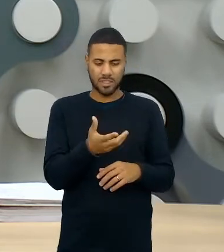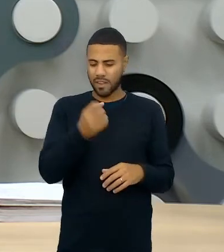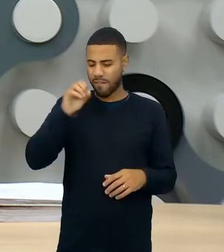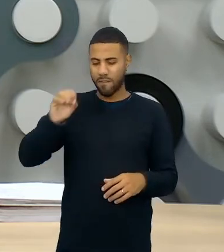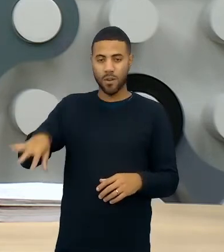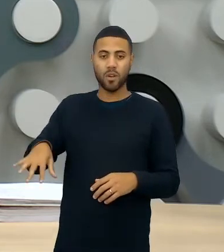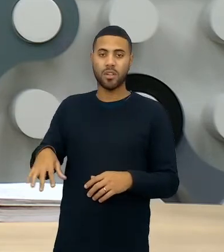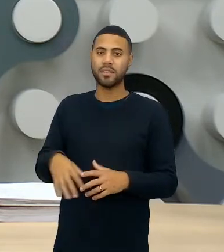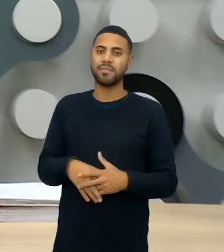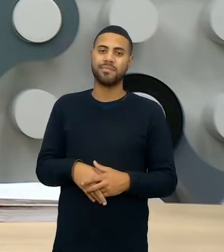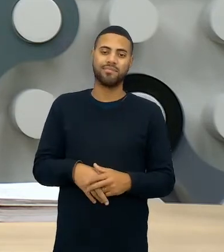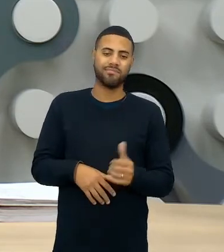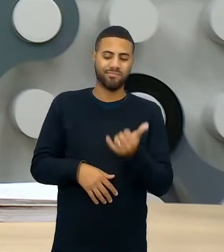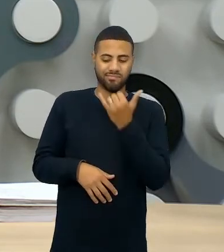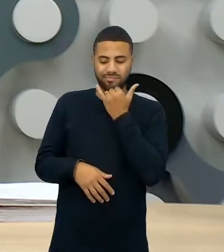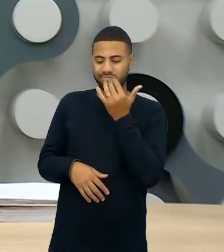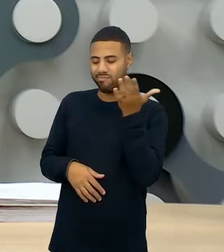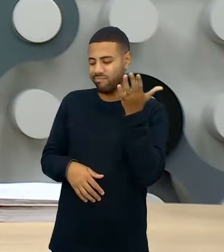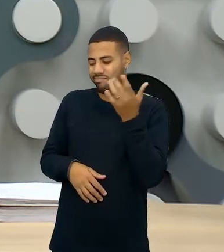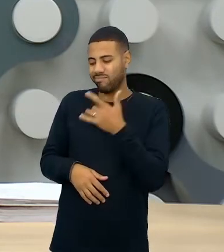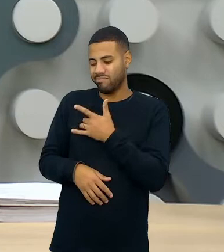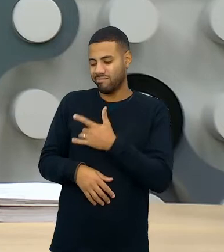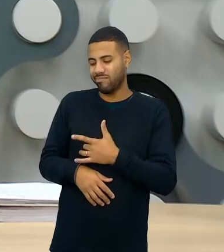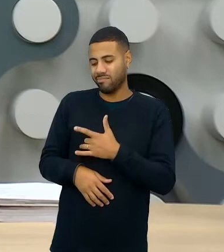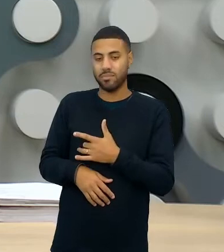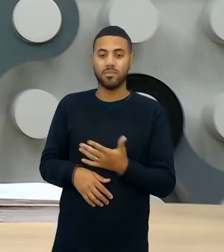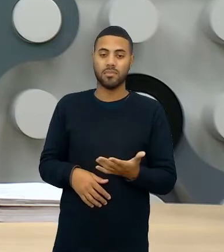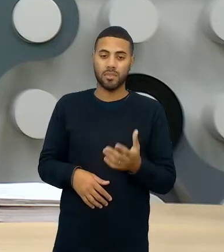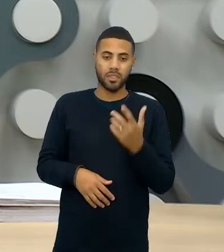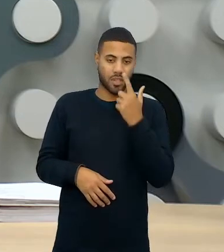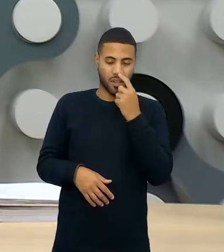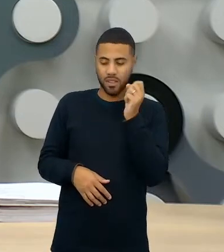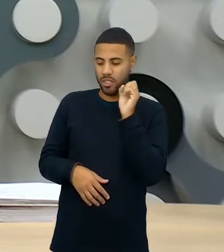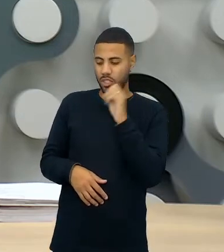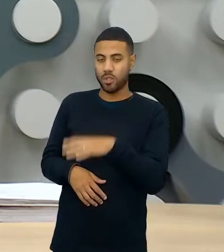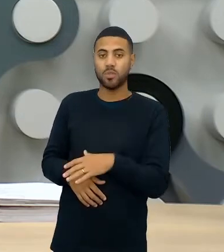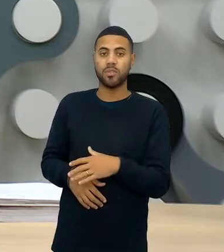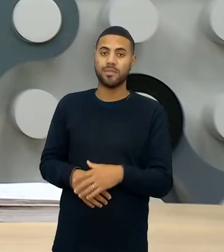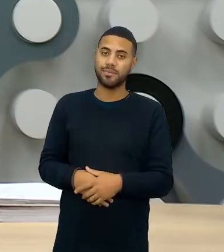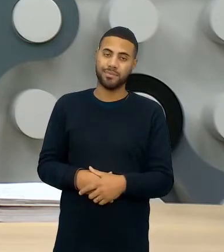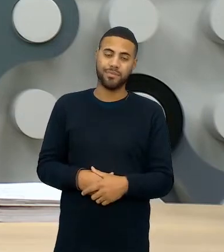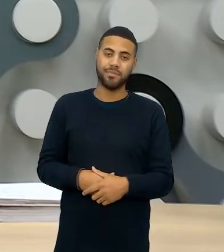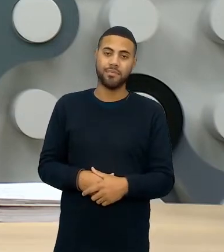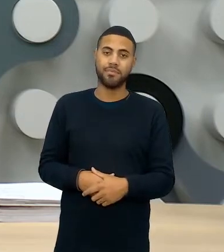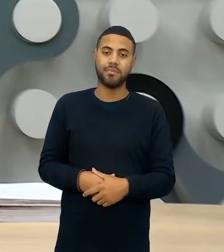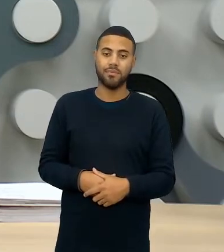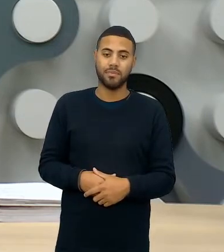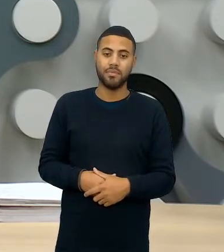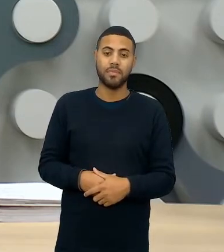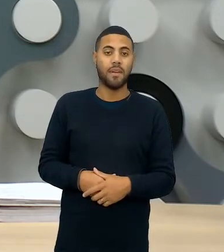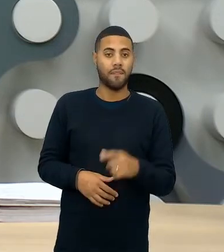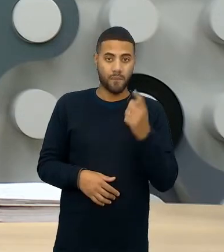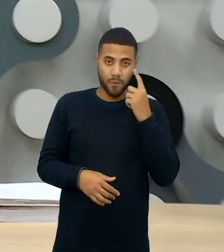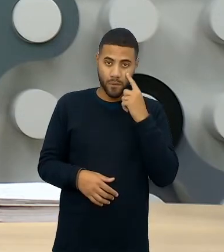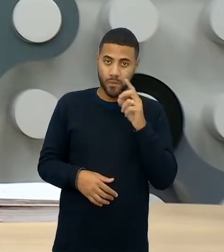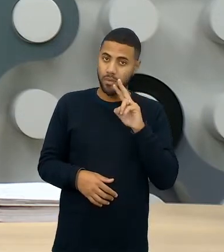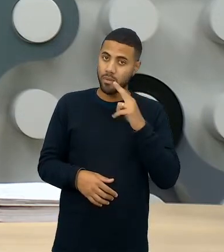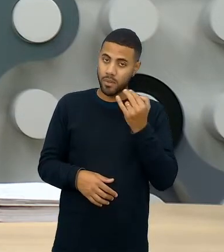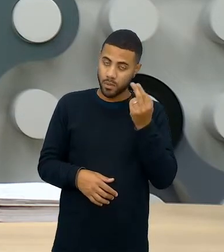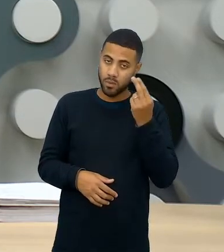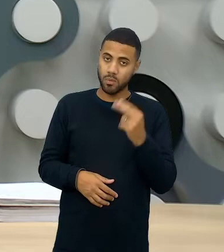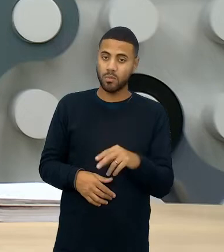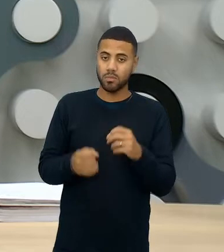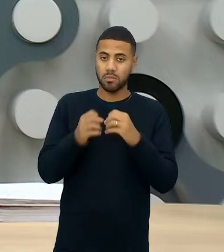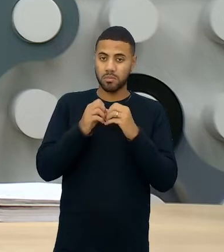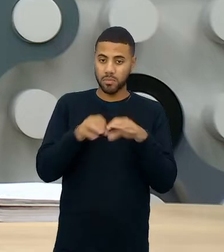esse restinho, ah, que pena, que dó, fora, né? Olha o desperdício, aí que está